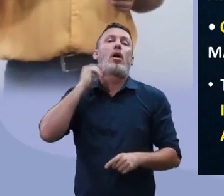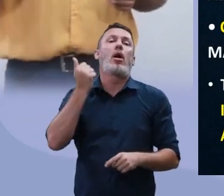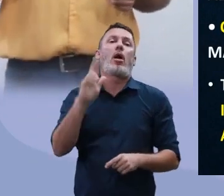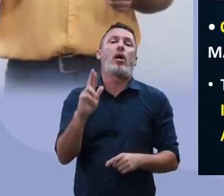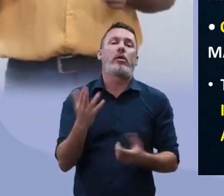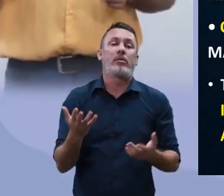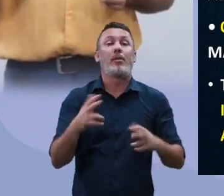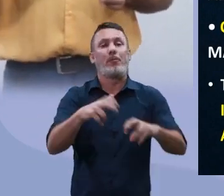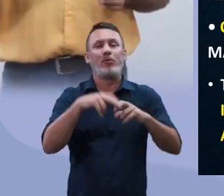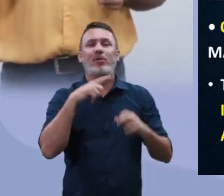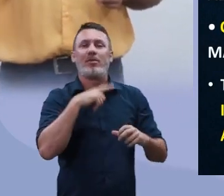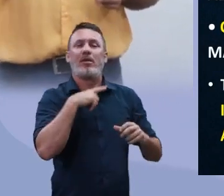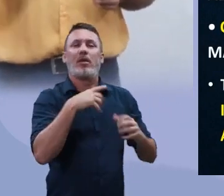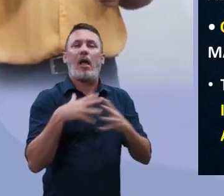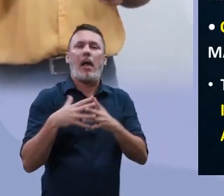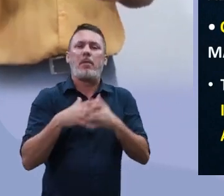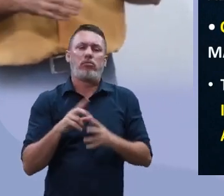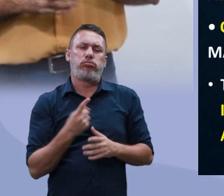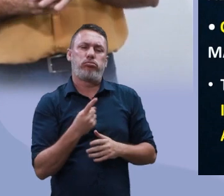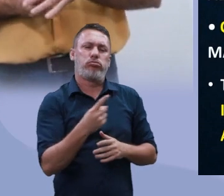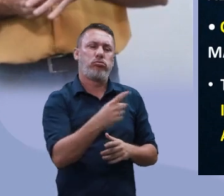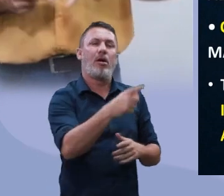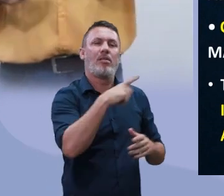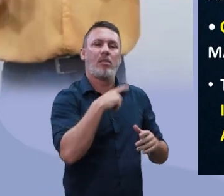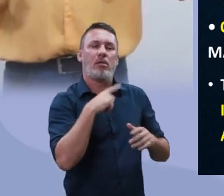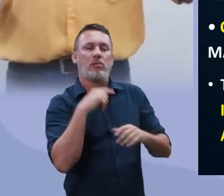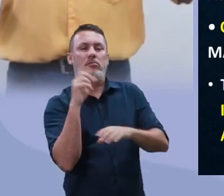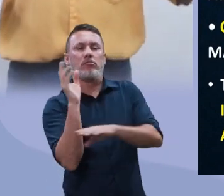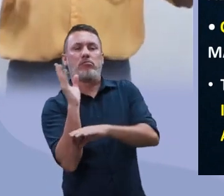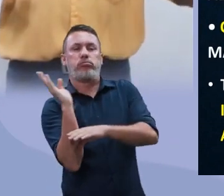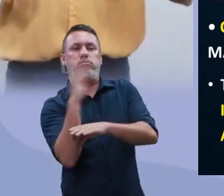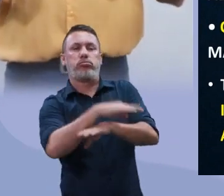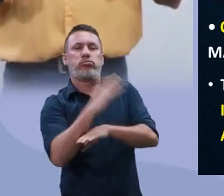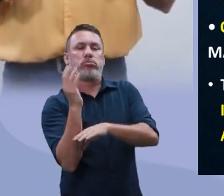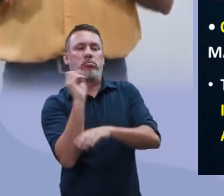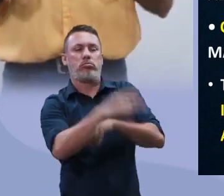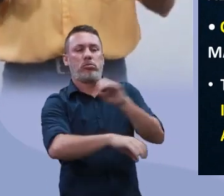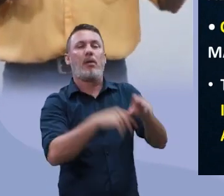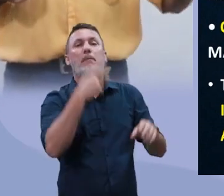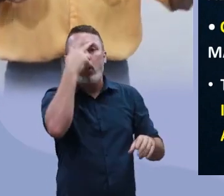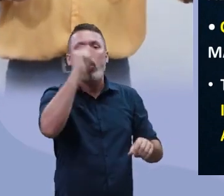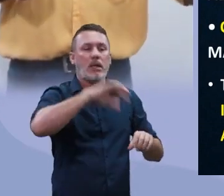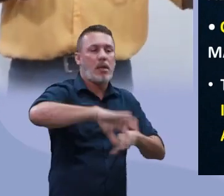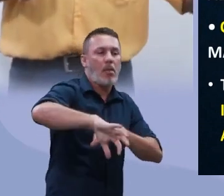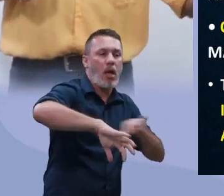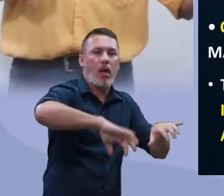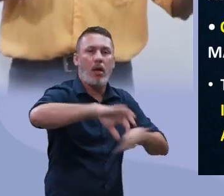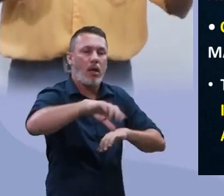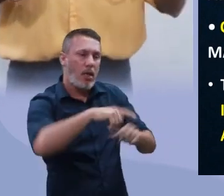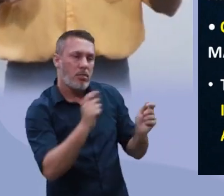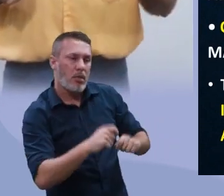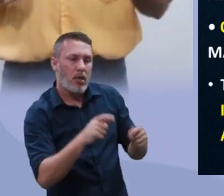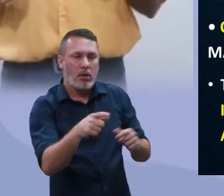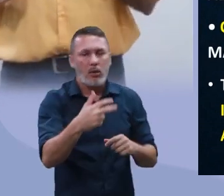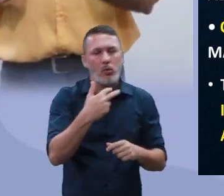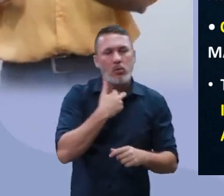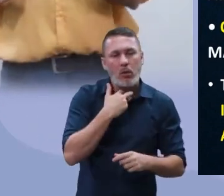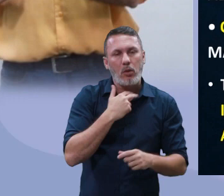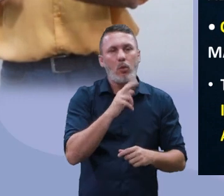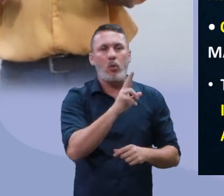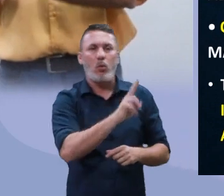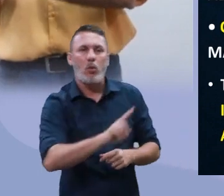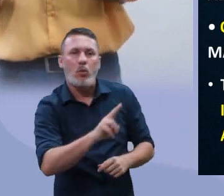na atualidade, nós temos os aterros sanitários, onde ali é feita uma digamos assim, separação do que é orgânico e do